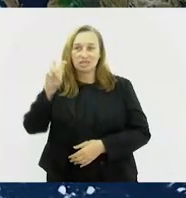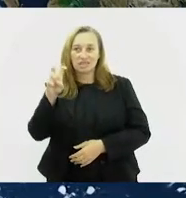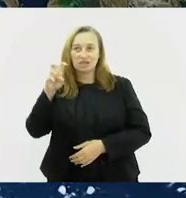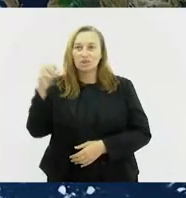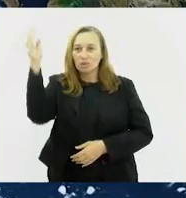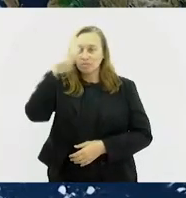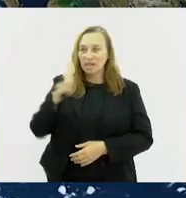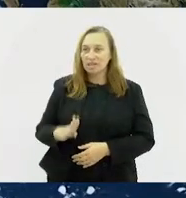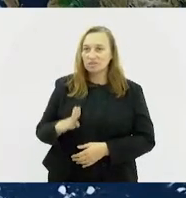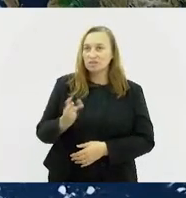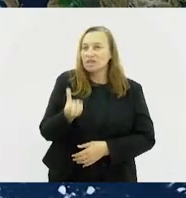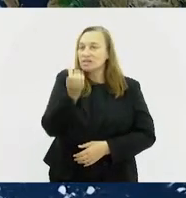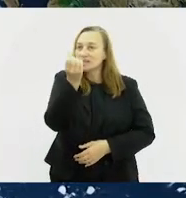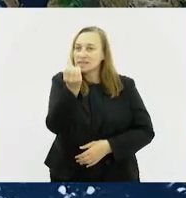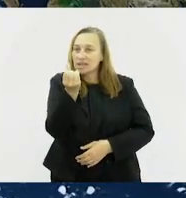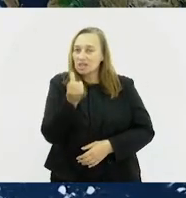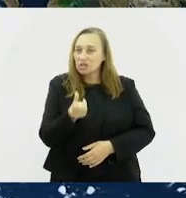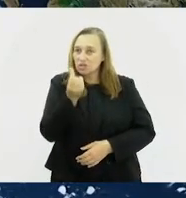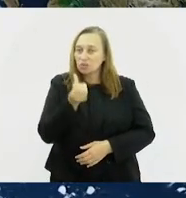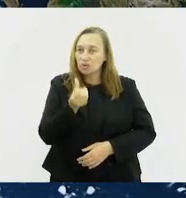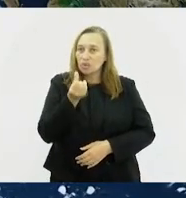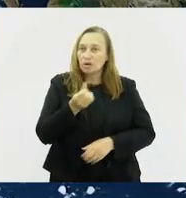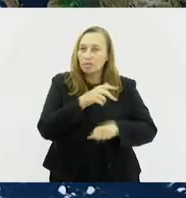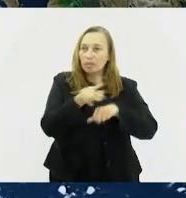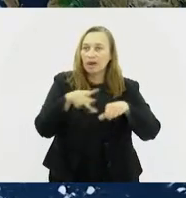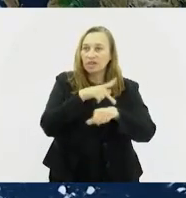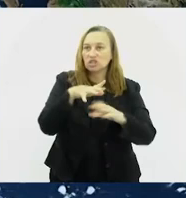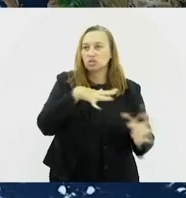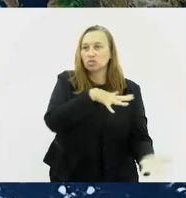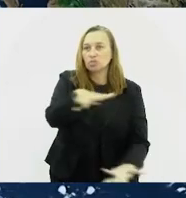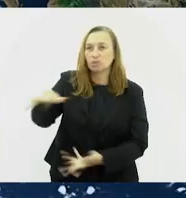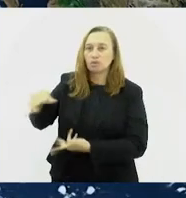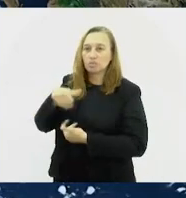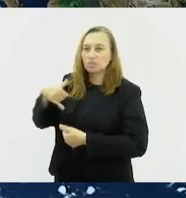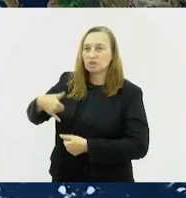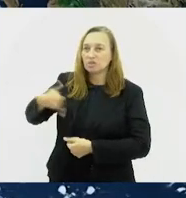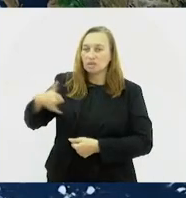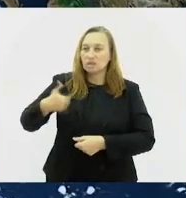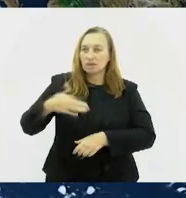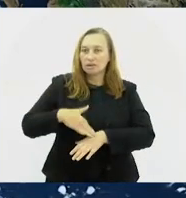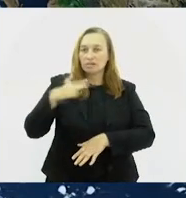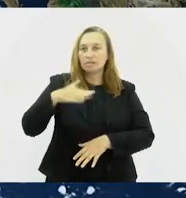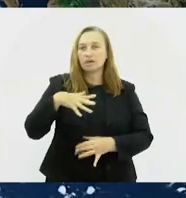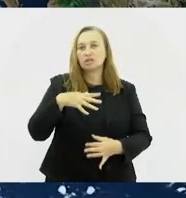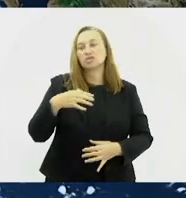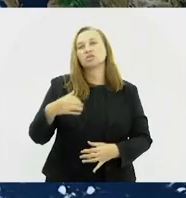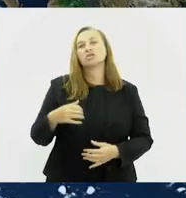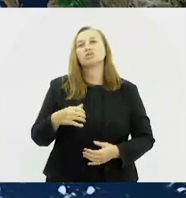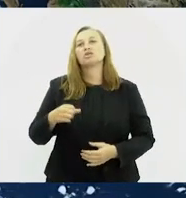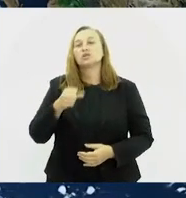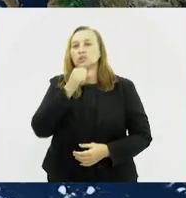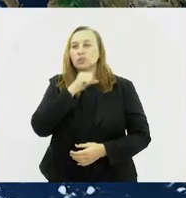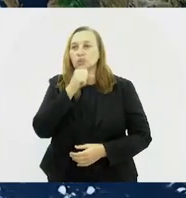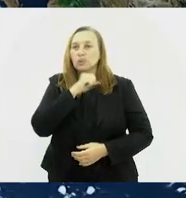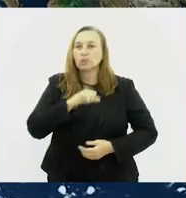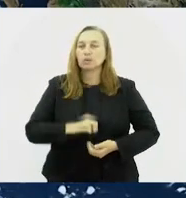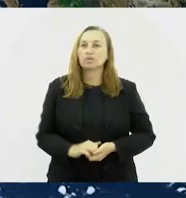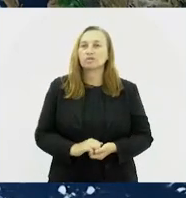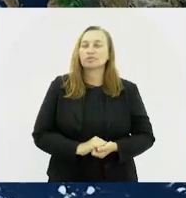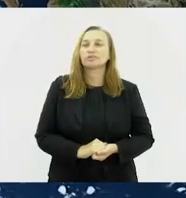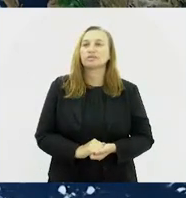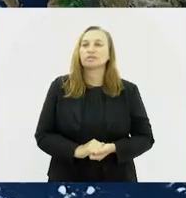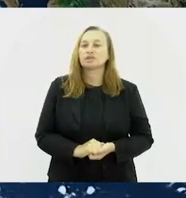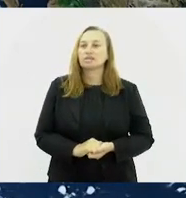seja o sexto país do mundo com a maior quantidade de idoso. O microfone fica parado, não